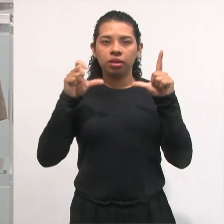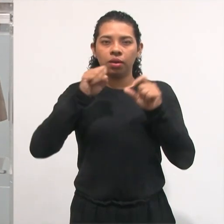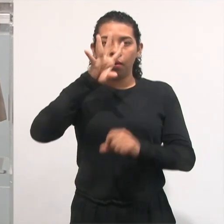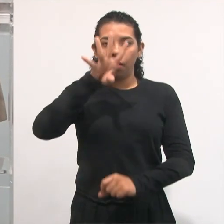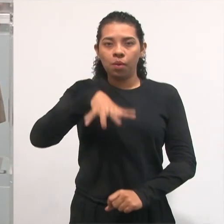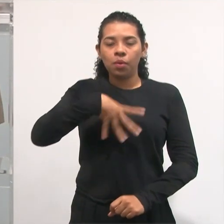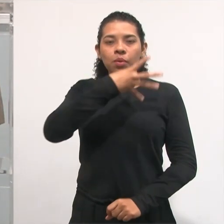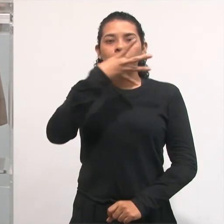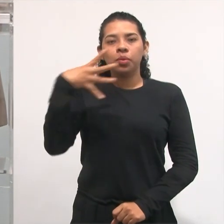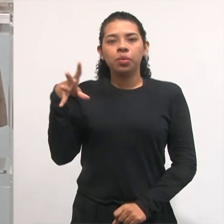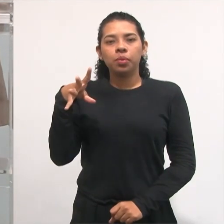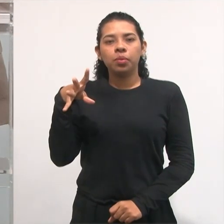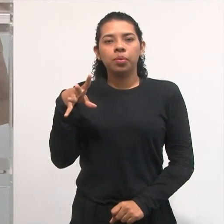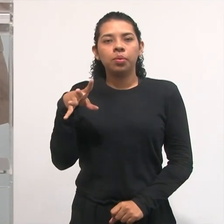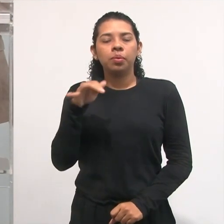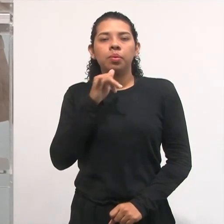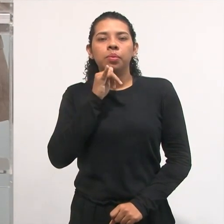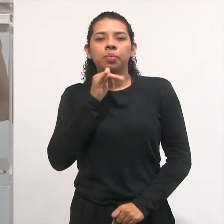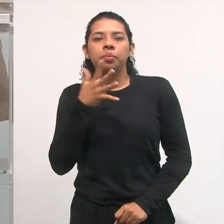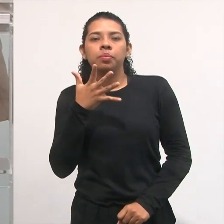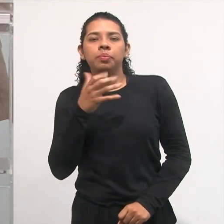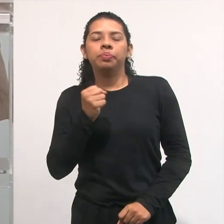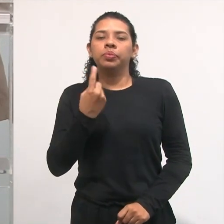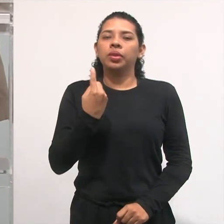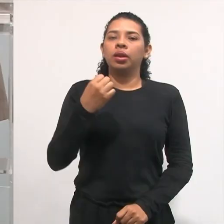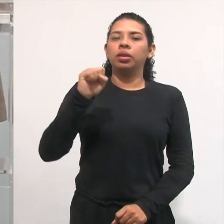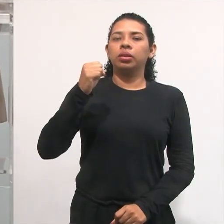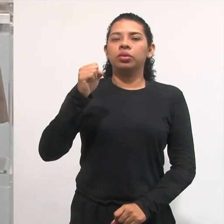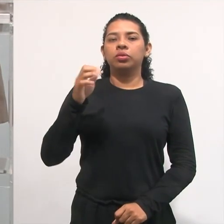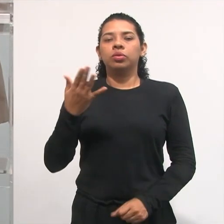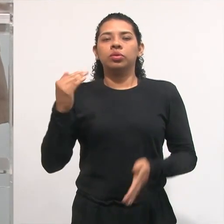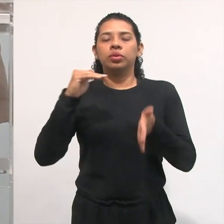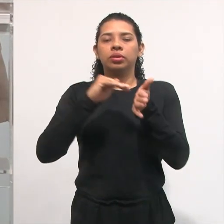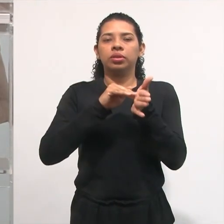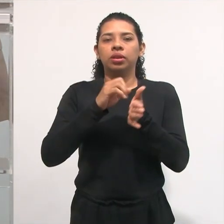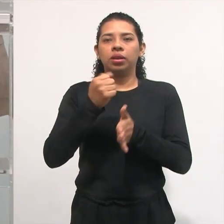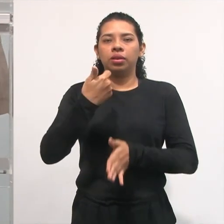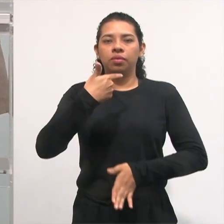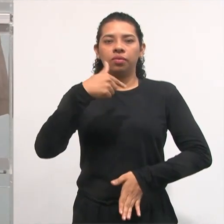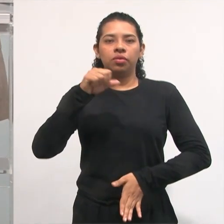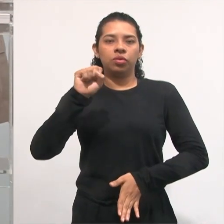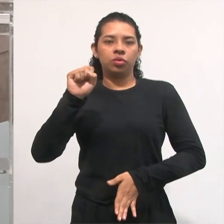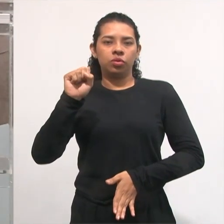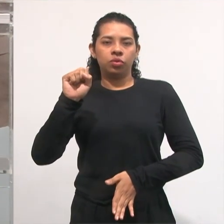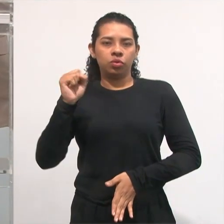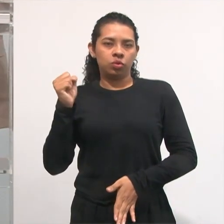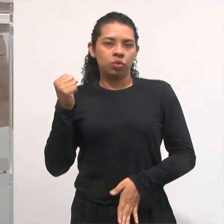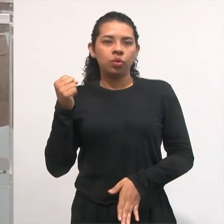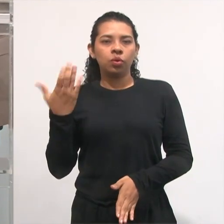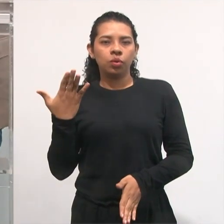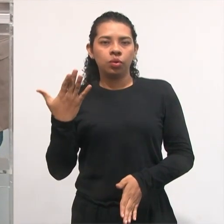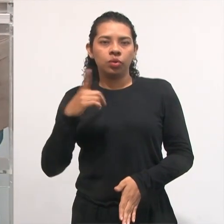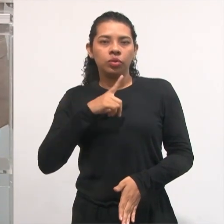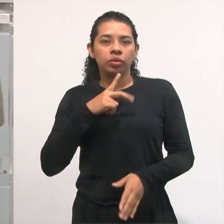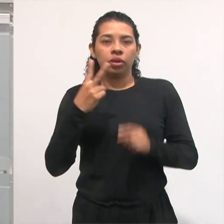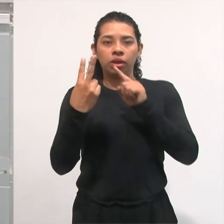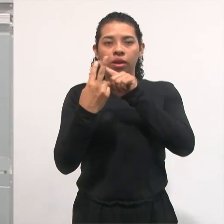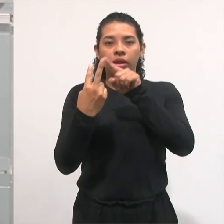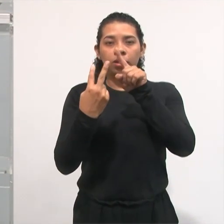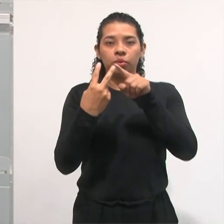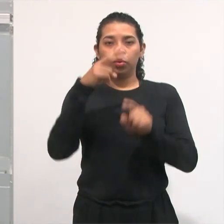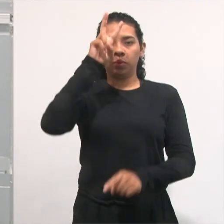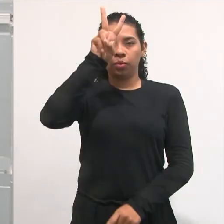muito grande ali, por exemplo, 18 a 28. De 28 a 38 a gente teria só 2 linhas, né? Então